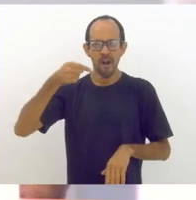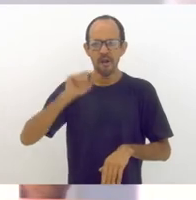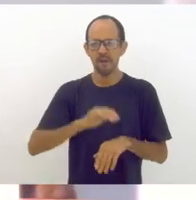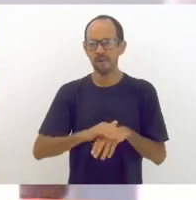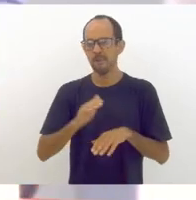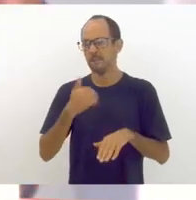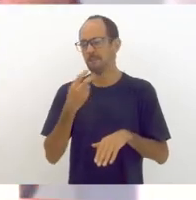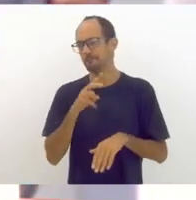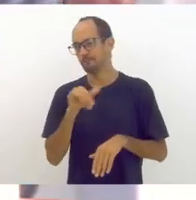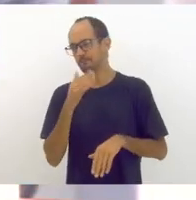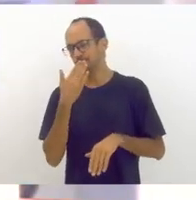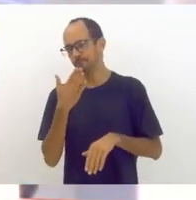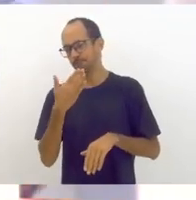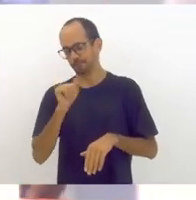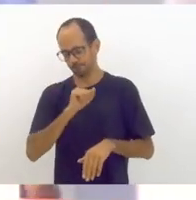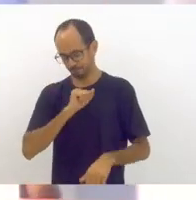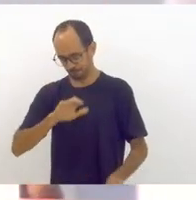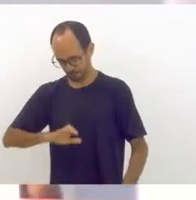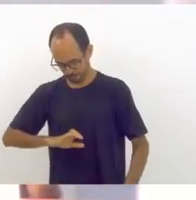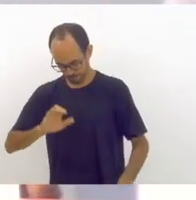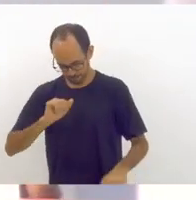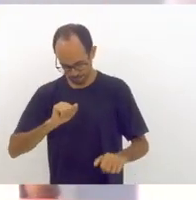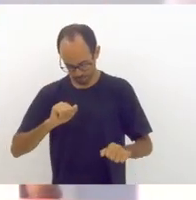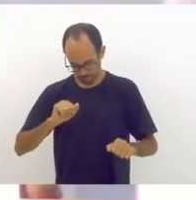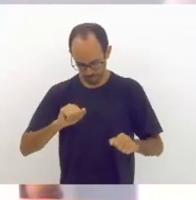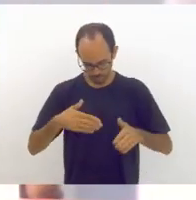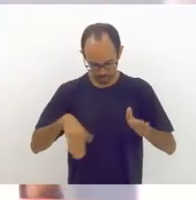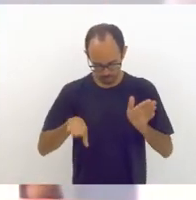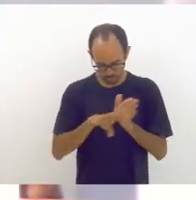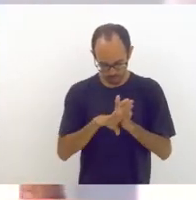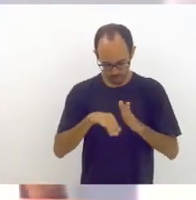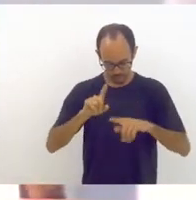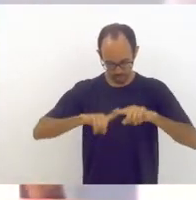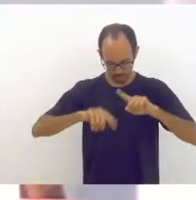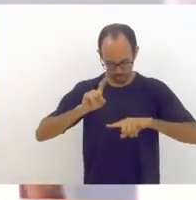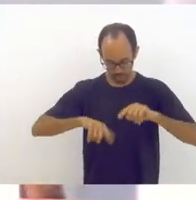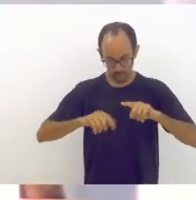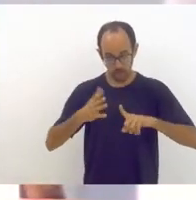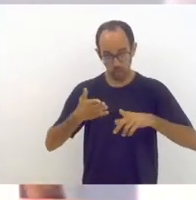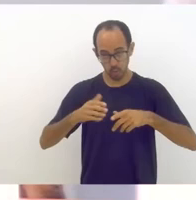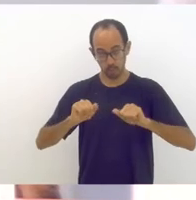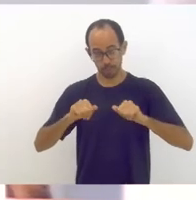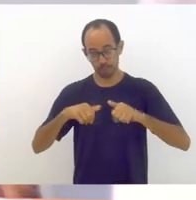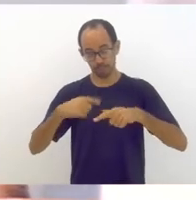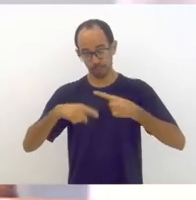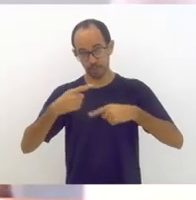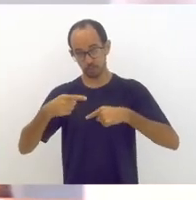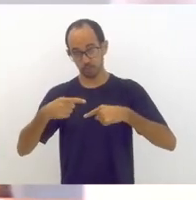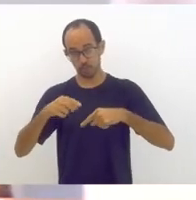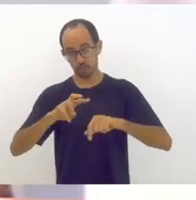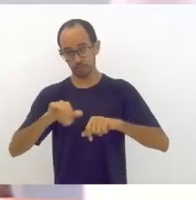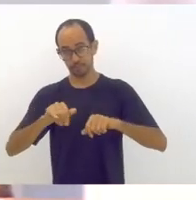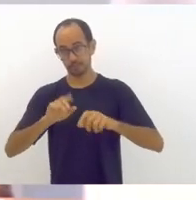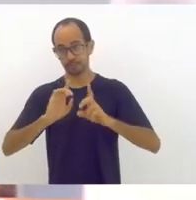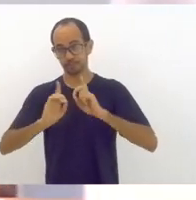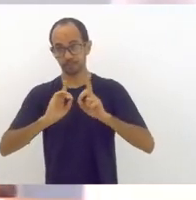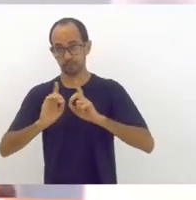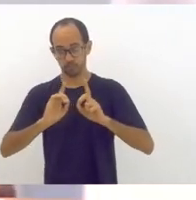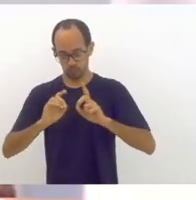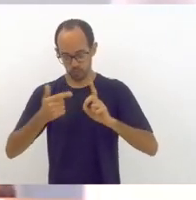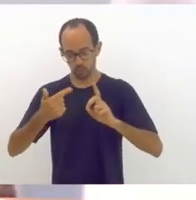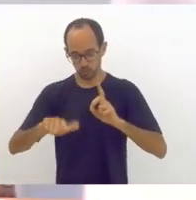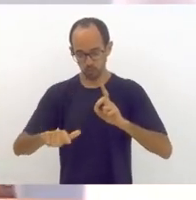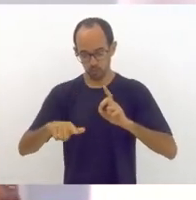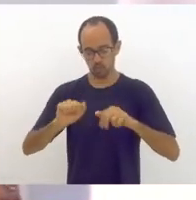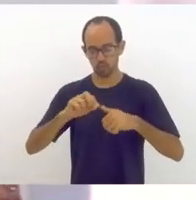deputado André Ciliano para a gente aguardar a chegada desse material. E aí, a partir disso, a gente discute os próximos